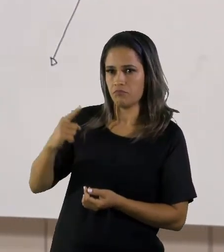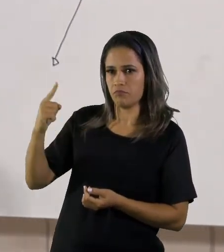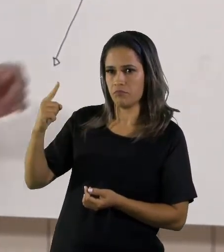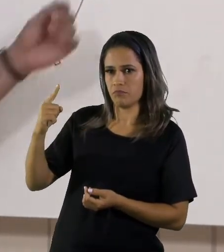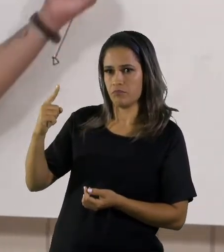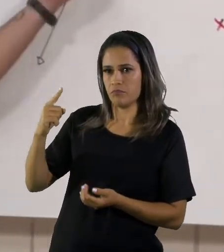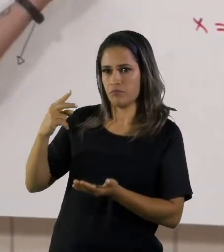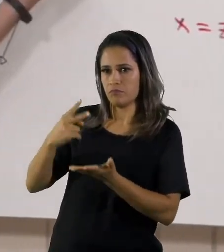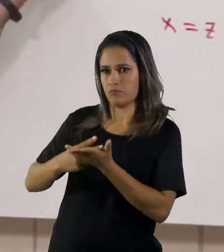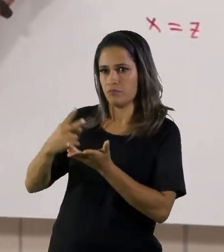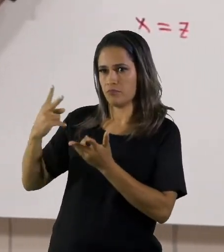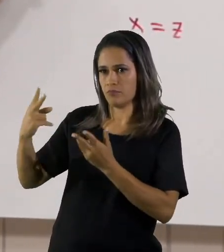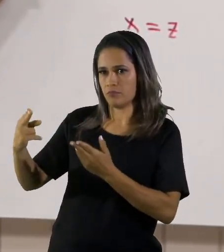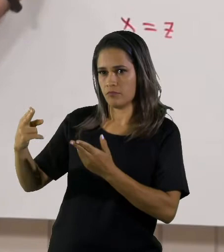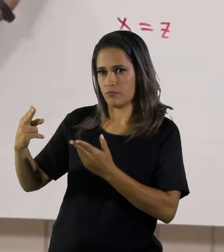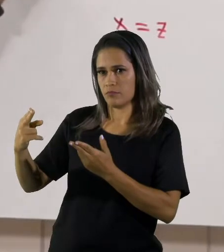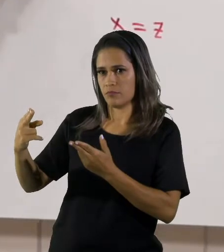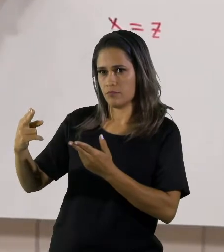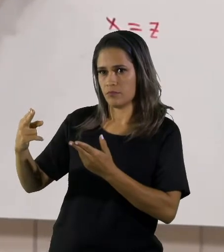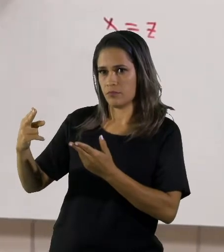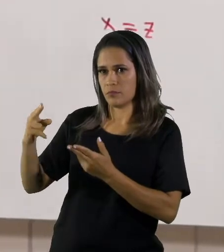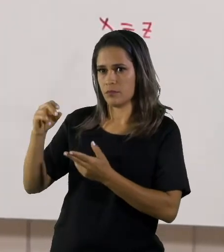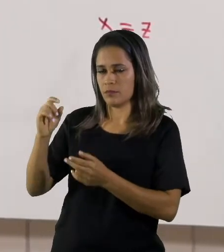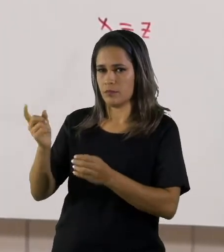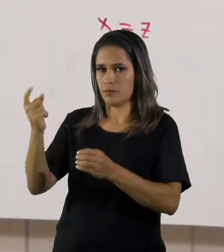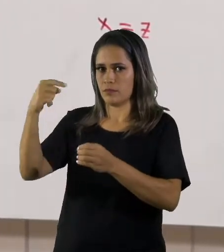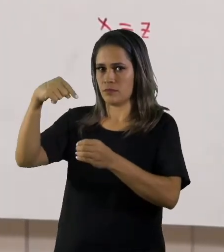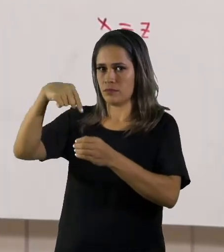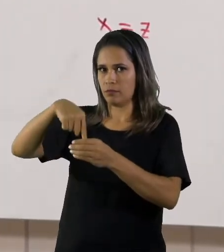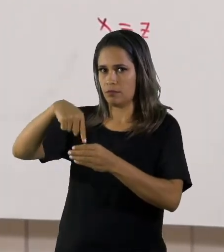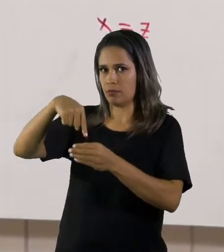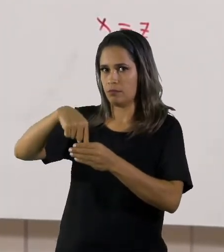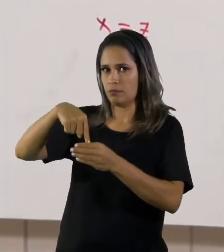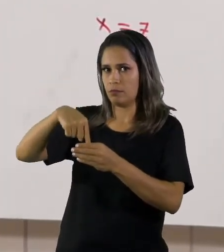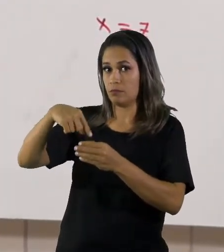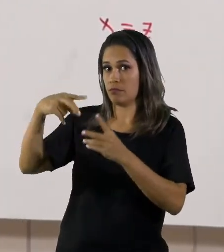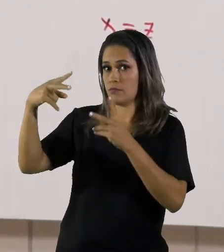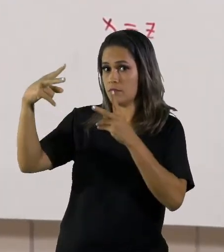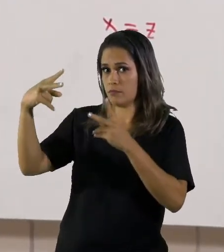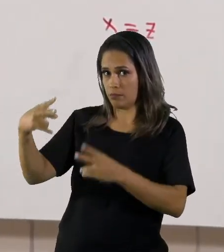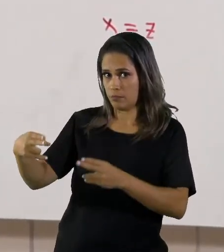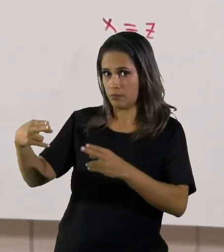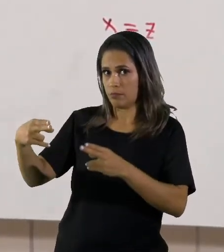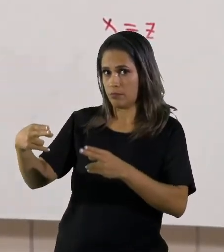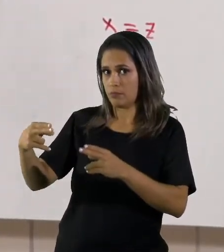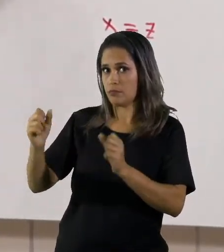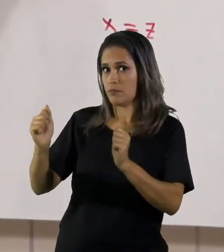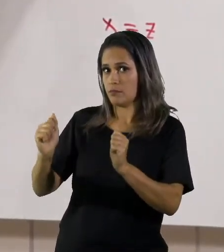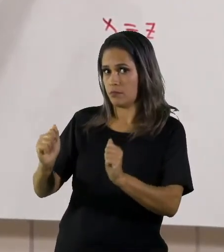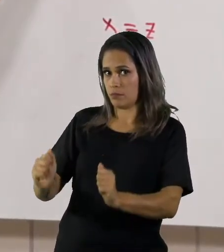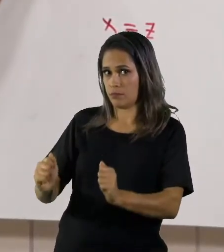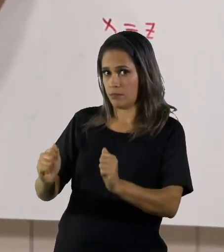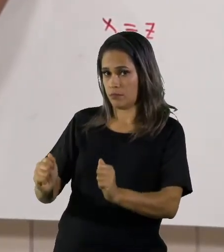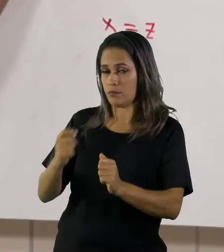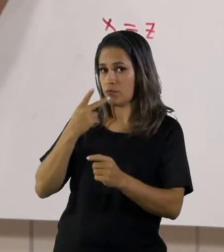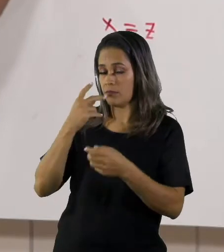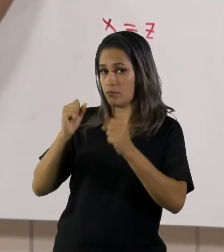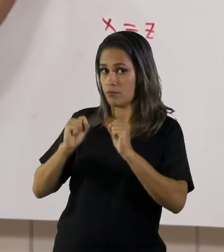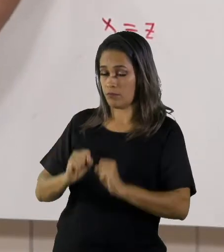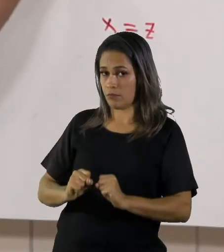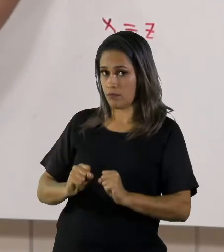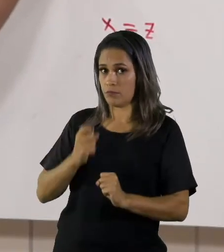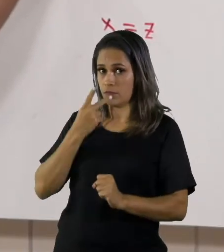Então observa, se eles são alternos internos, eu já sei que eles têm a mesma medida. Então eu posso dizer que esse ângulo